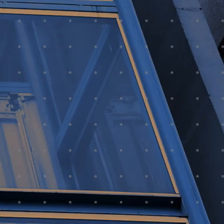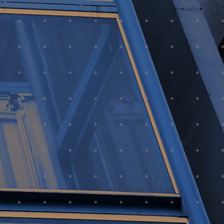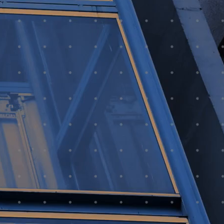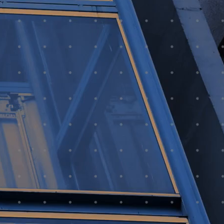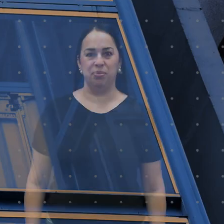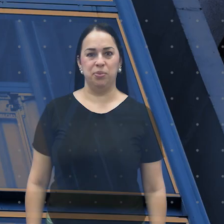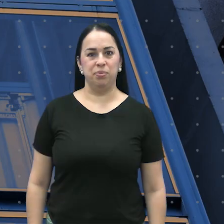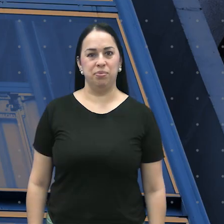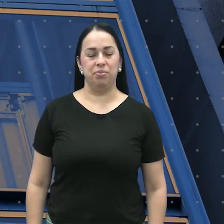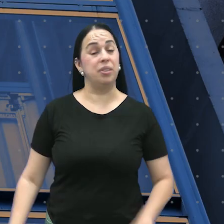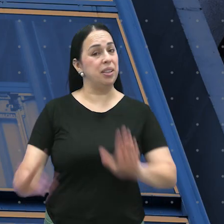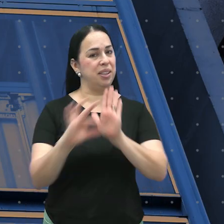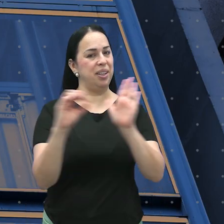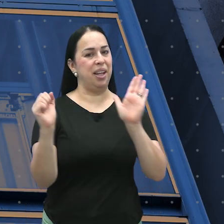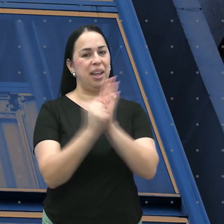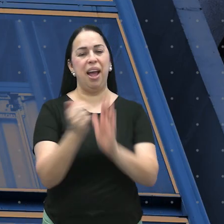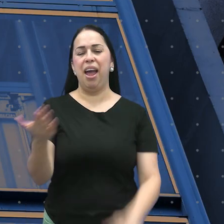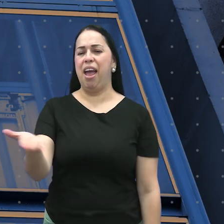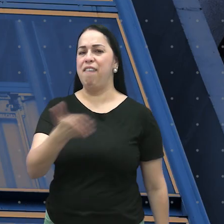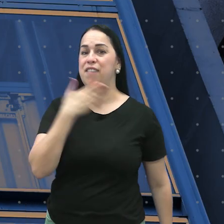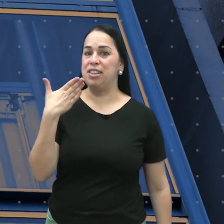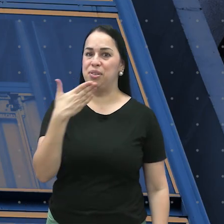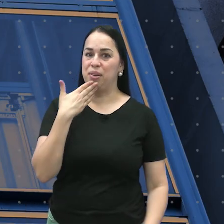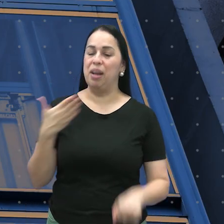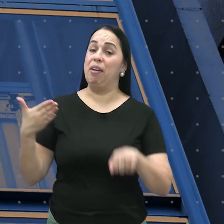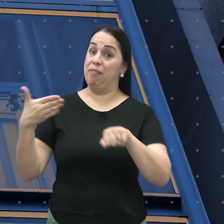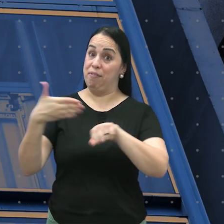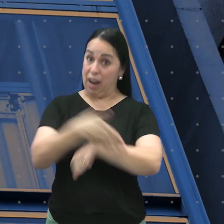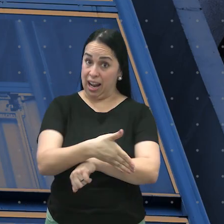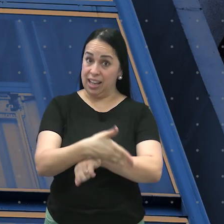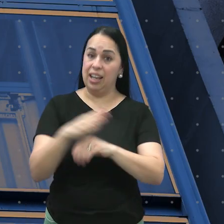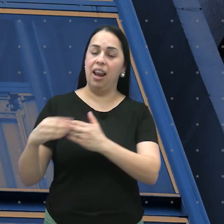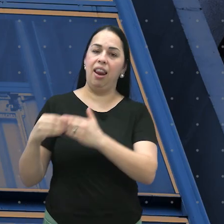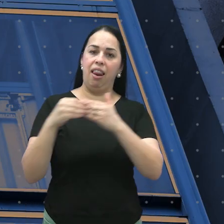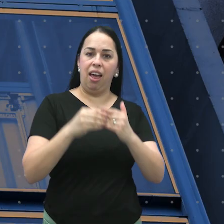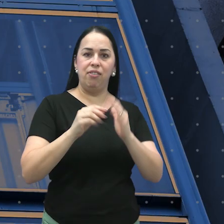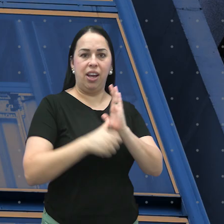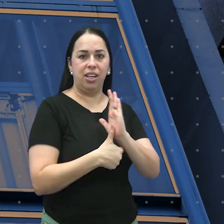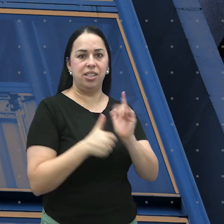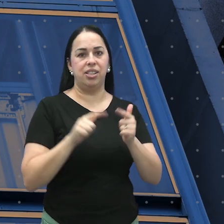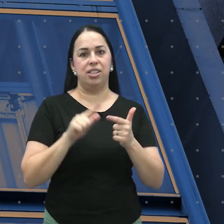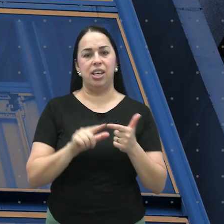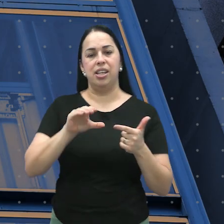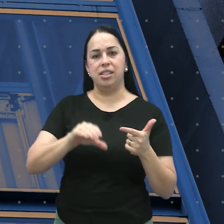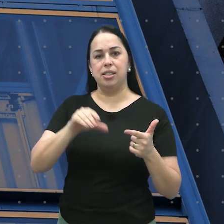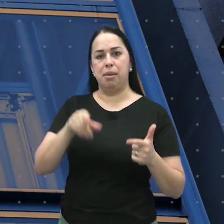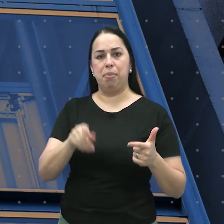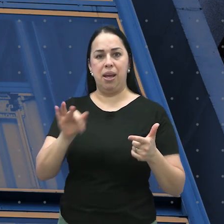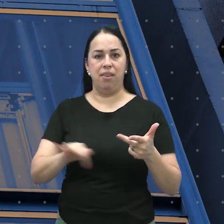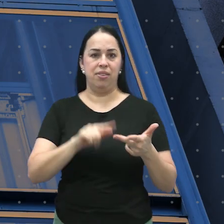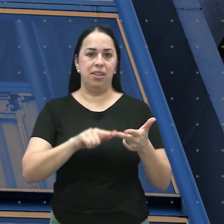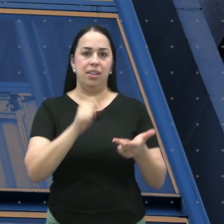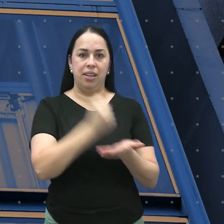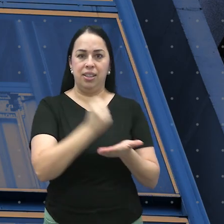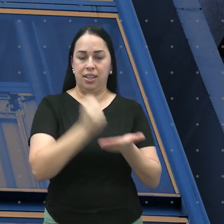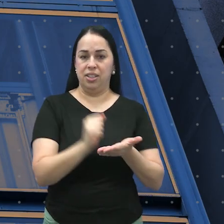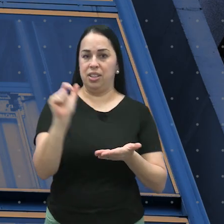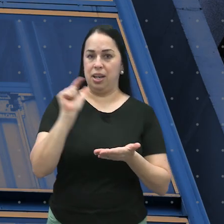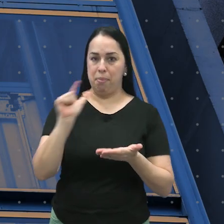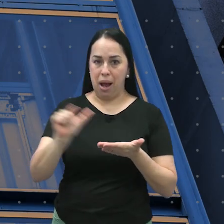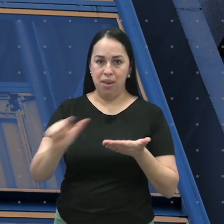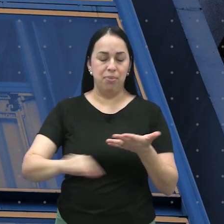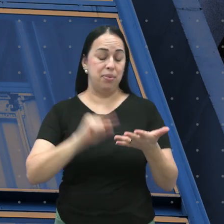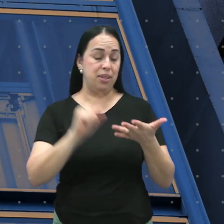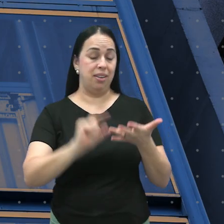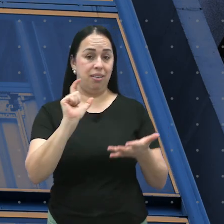de vendas. Para se candidatar é fácil. É só comparecer ao PAT levando RG, CPF, carteira de